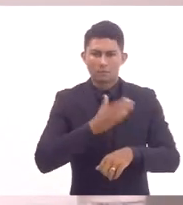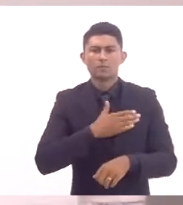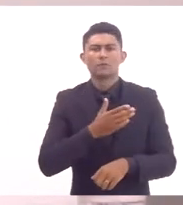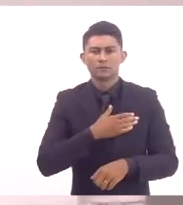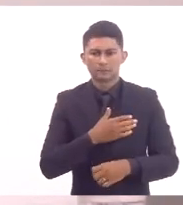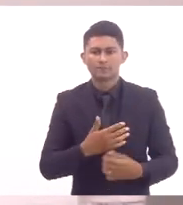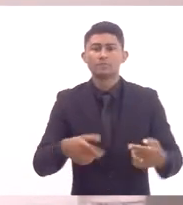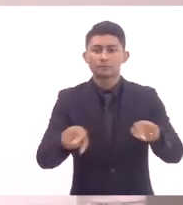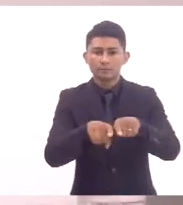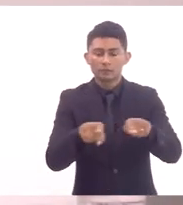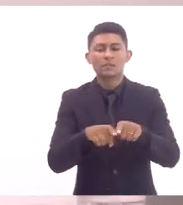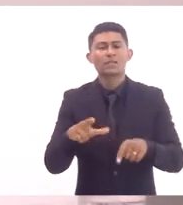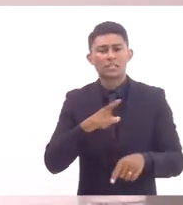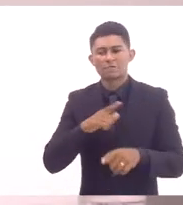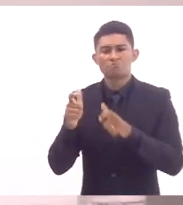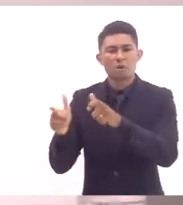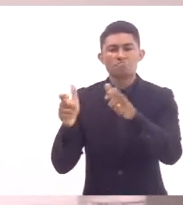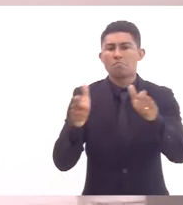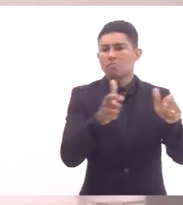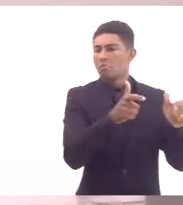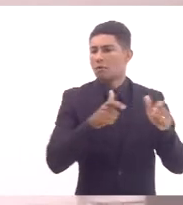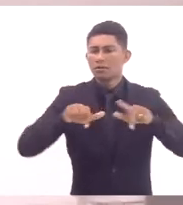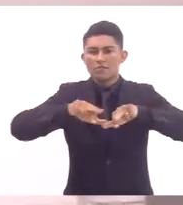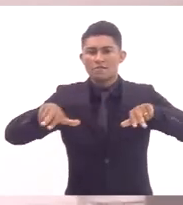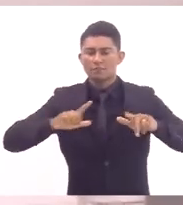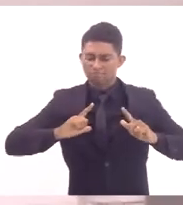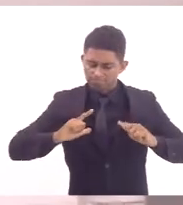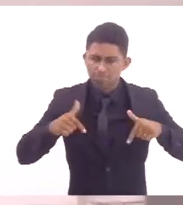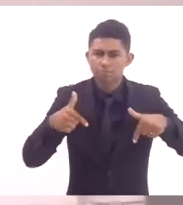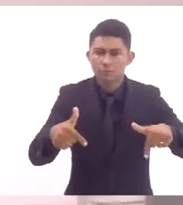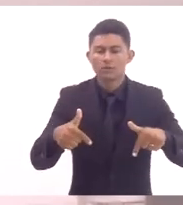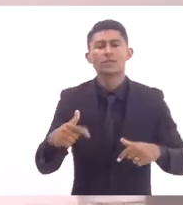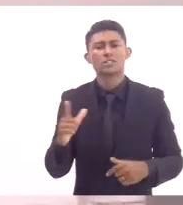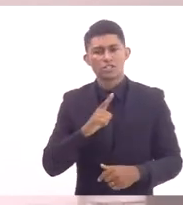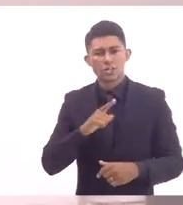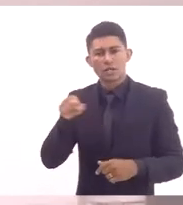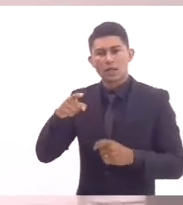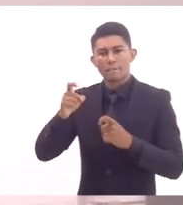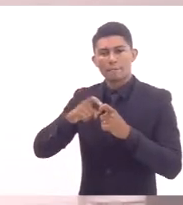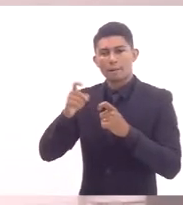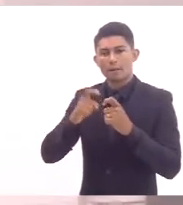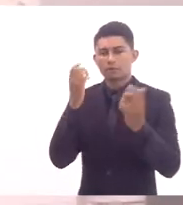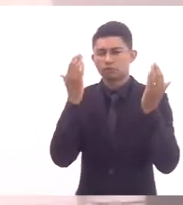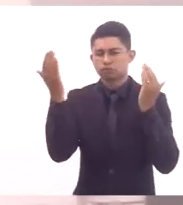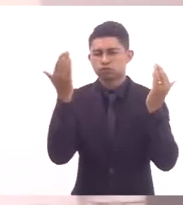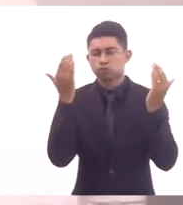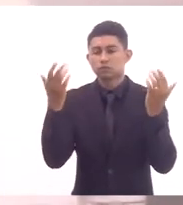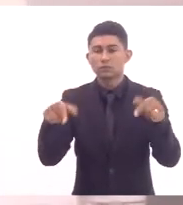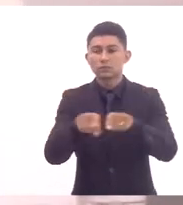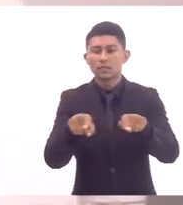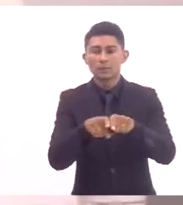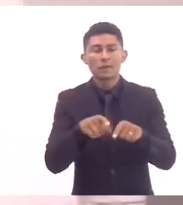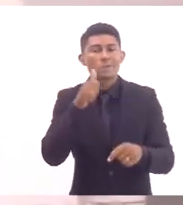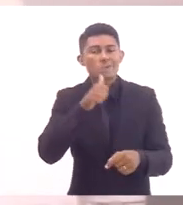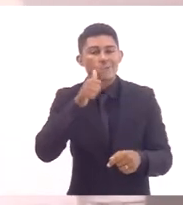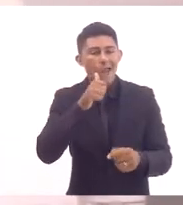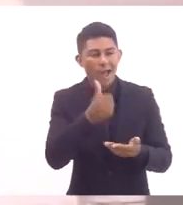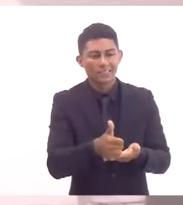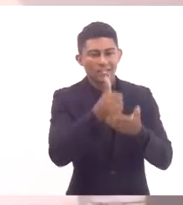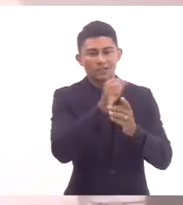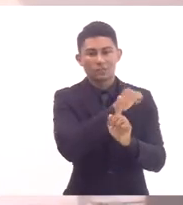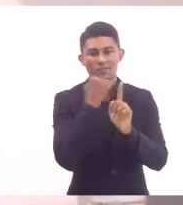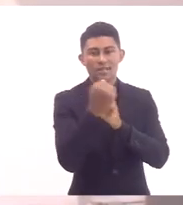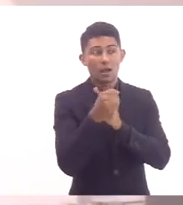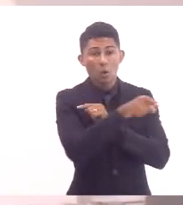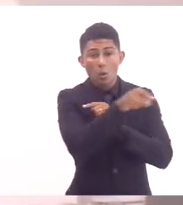cumpra-se em vários lugares a gente tinha psicólogas e assistentes sociais que foram convencer as mulheres denunciarem por quê